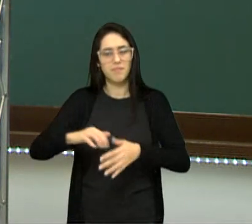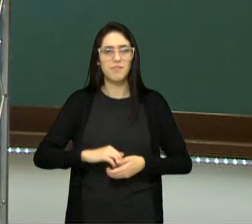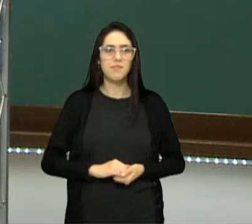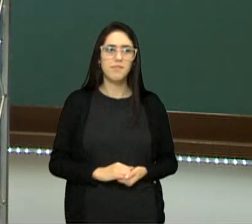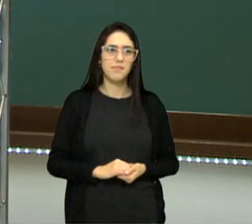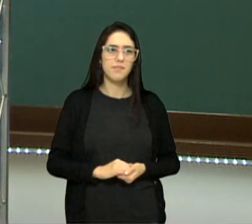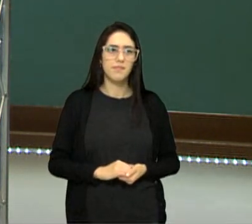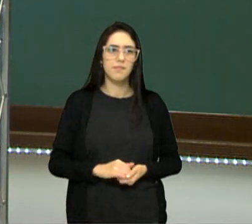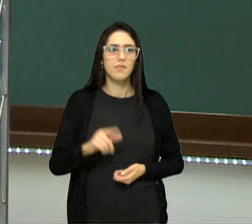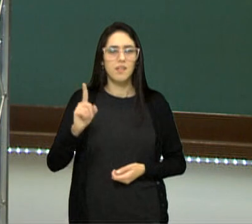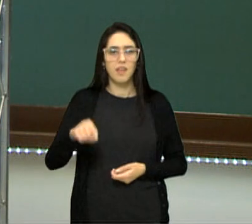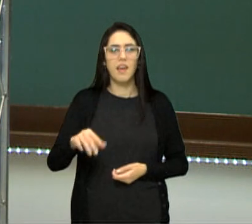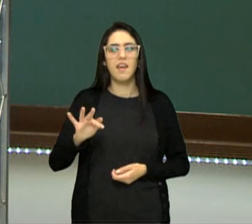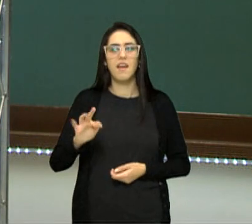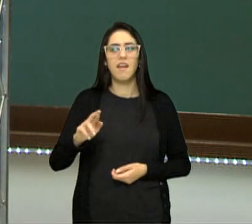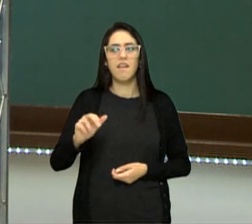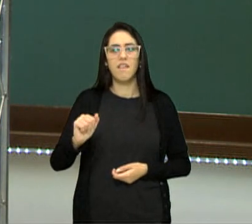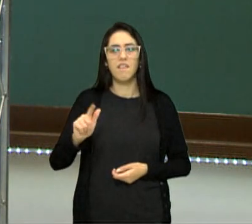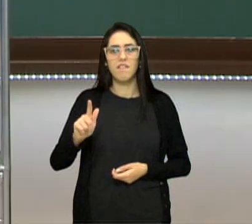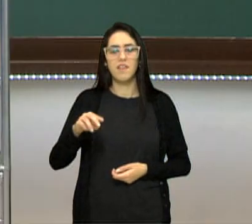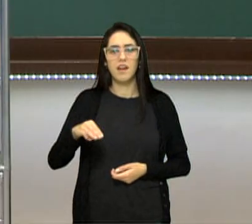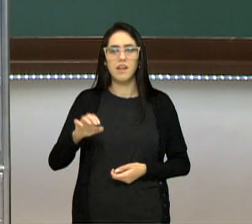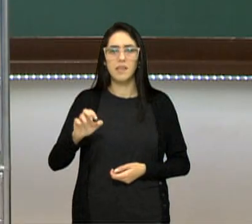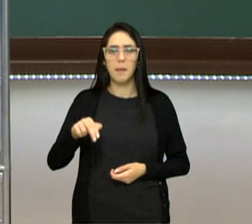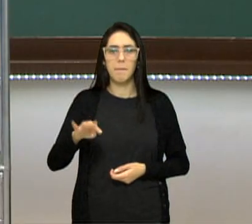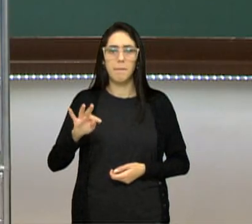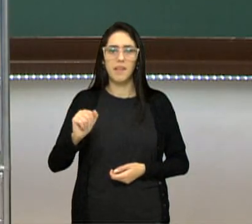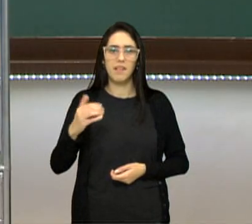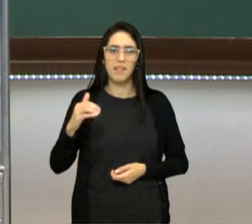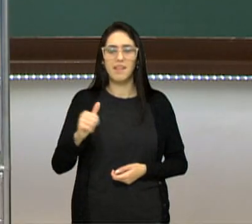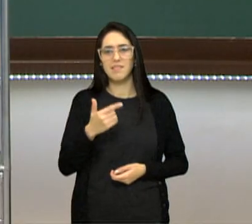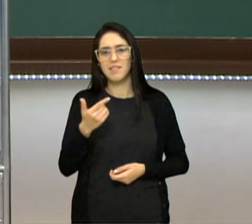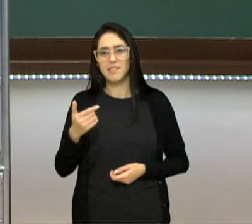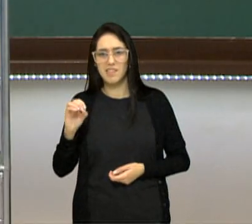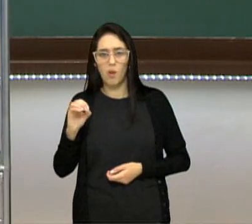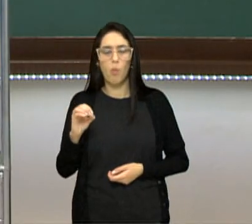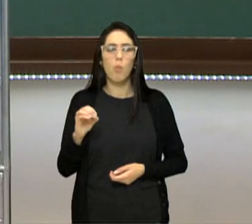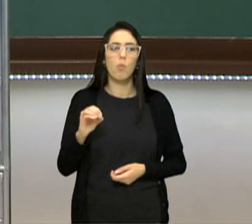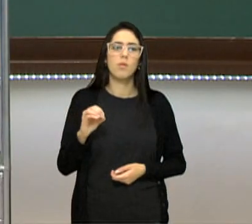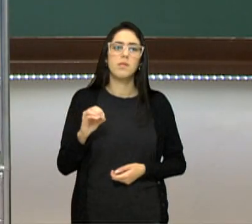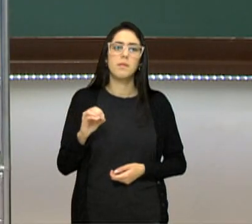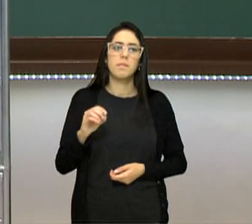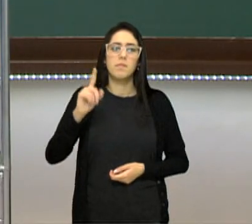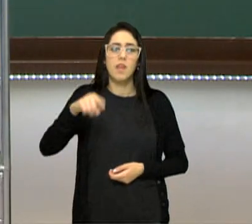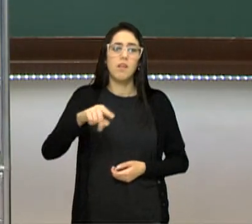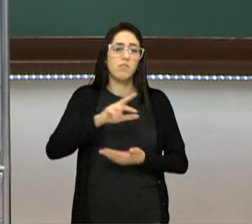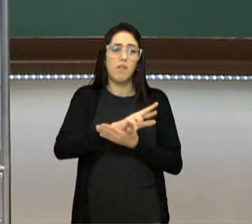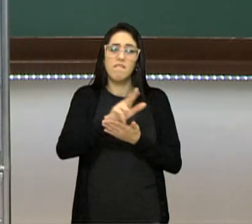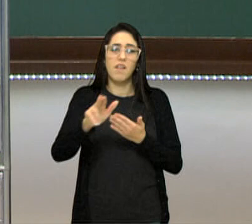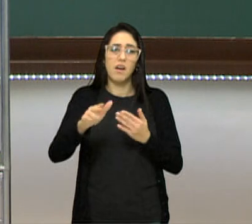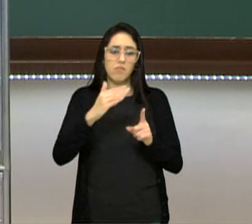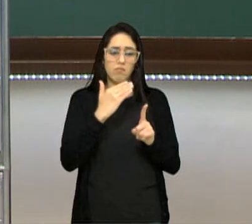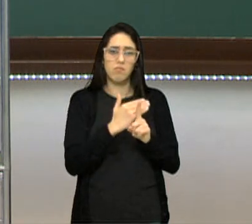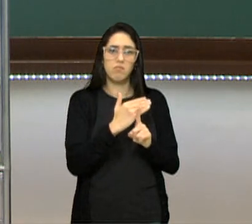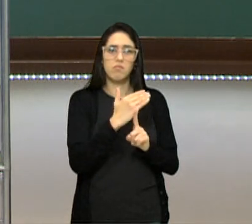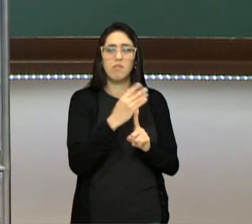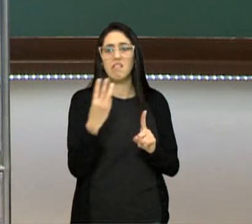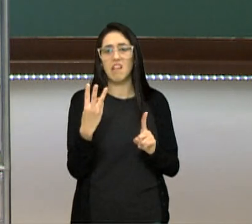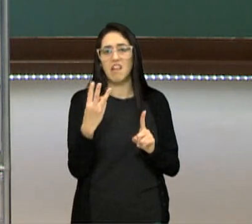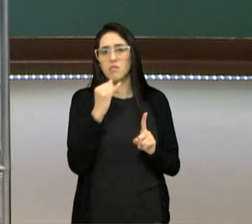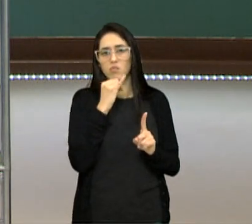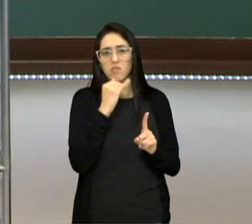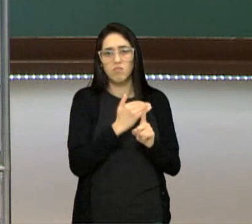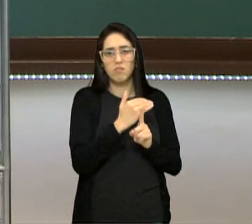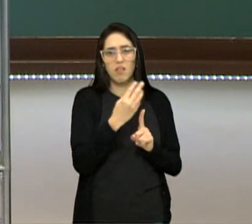É o que a gente vai chamar de fragmentação, ou também de laceração, que é fragmentação em vários pedaços. Cortar em 3 pedaços,